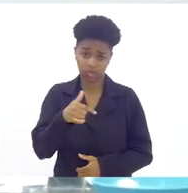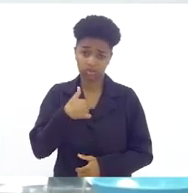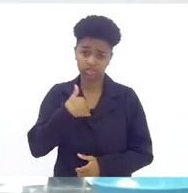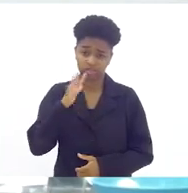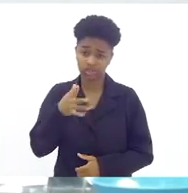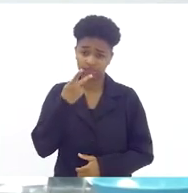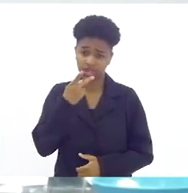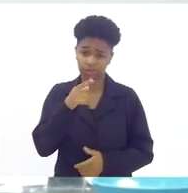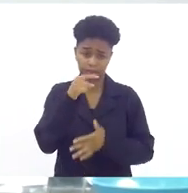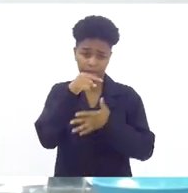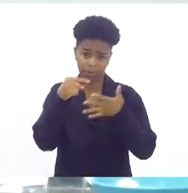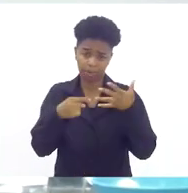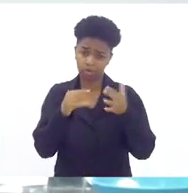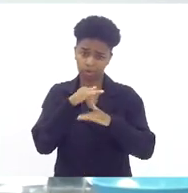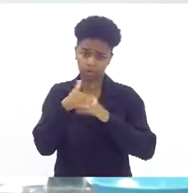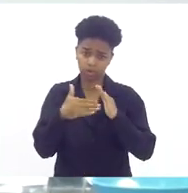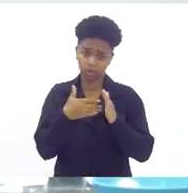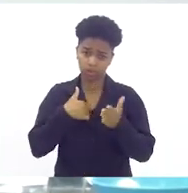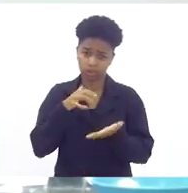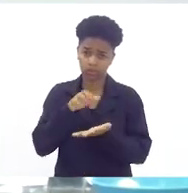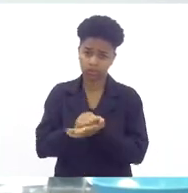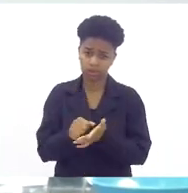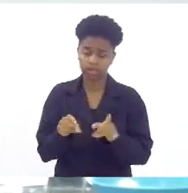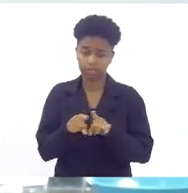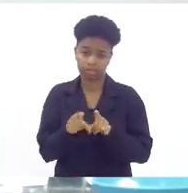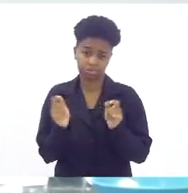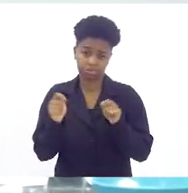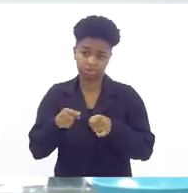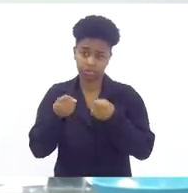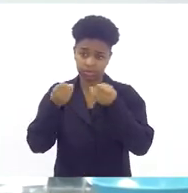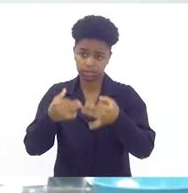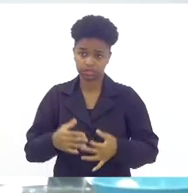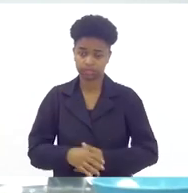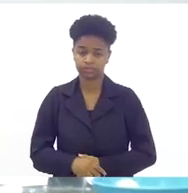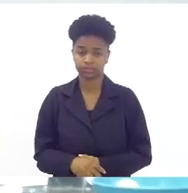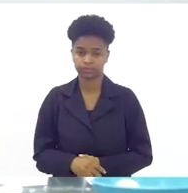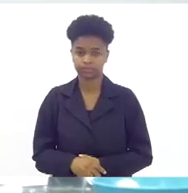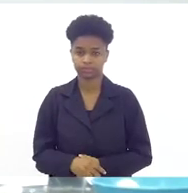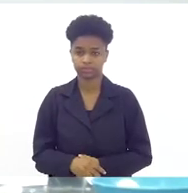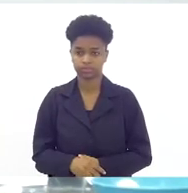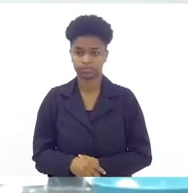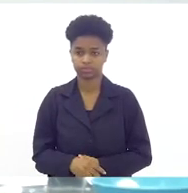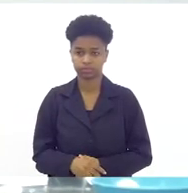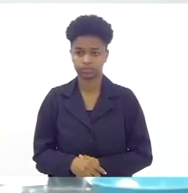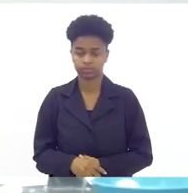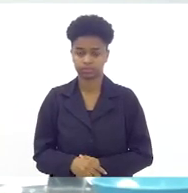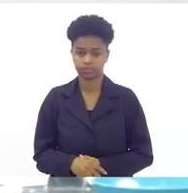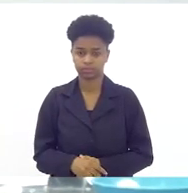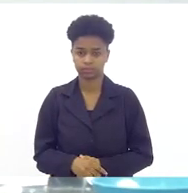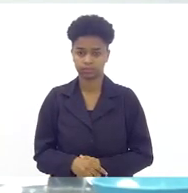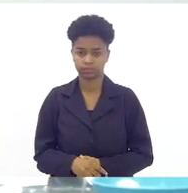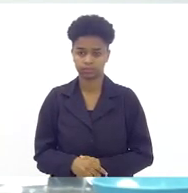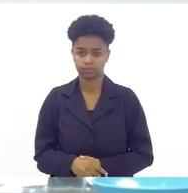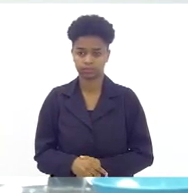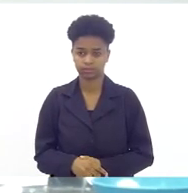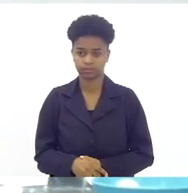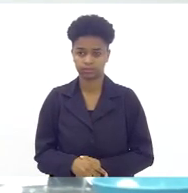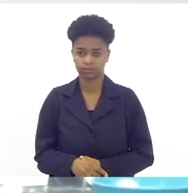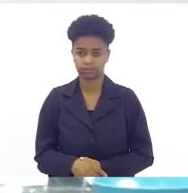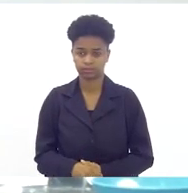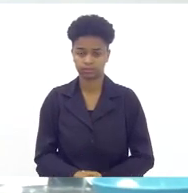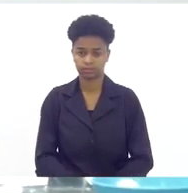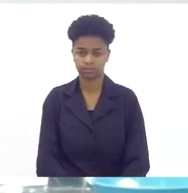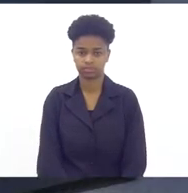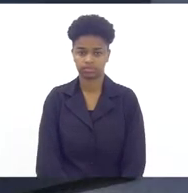abracei tudo aquilo que eu anotei aqui que eu podia colocar volto a falar sobre a isonomia dos instrutores que